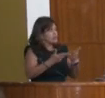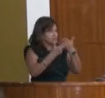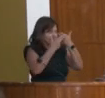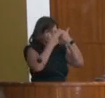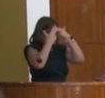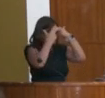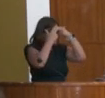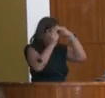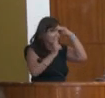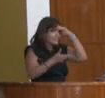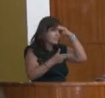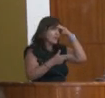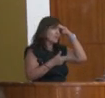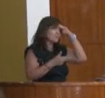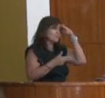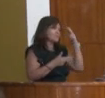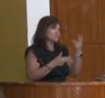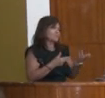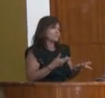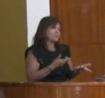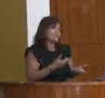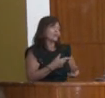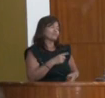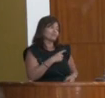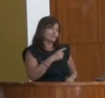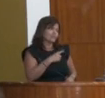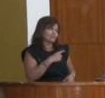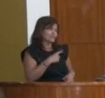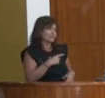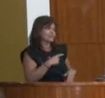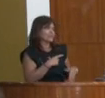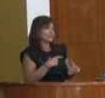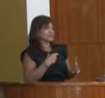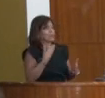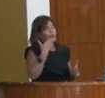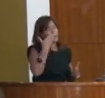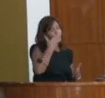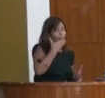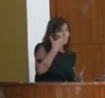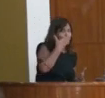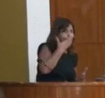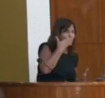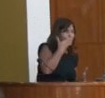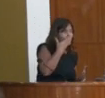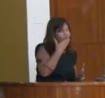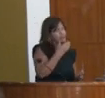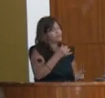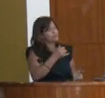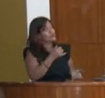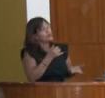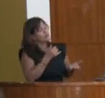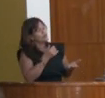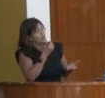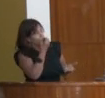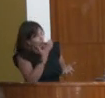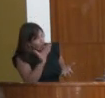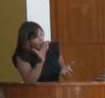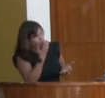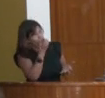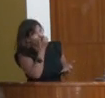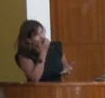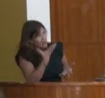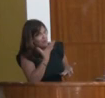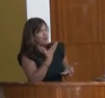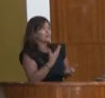do exemplo do ruim. Né? Então, assim, o exemplo do bom eu não preciso dar aqui. Eu vou dar aqui o exemplo do ruim.